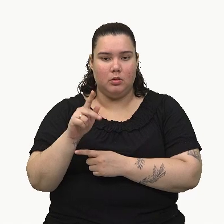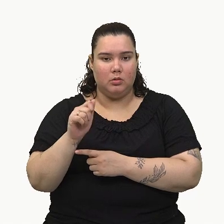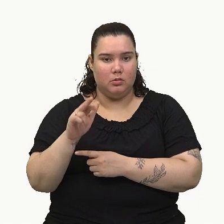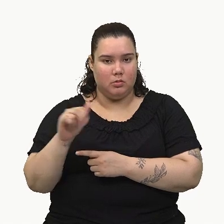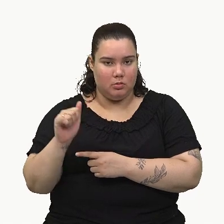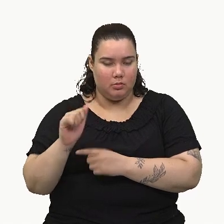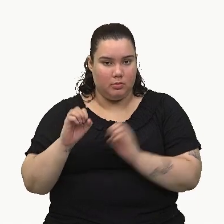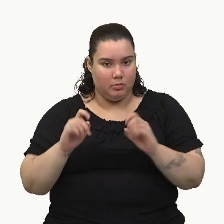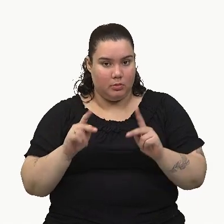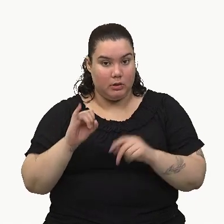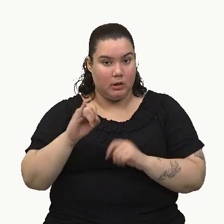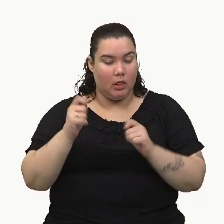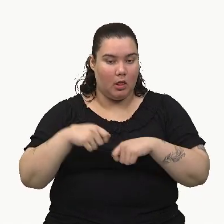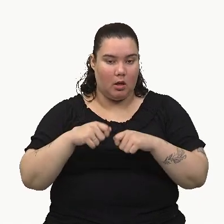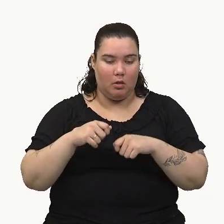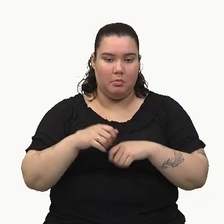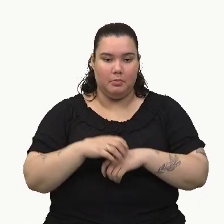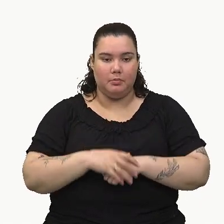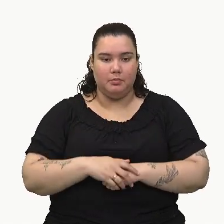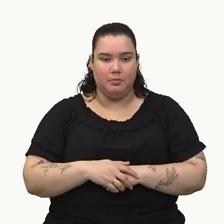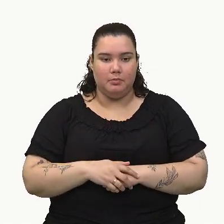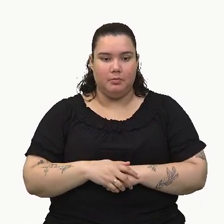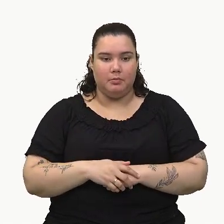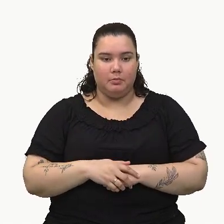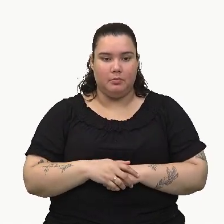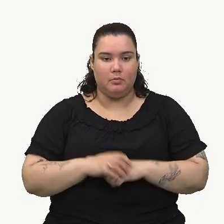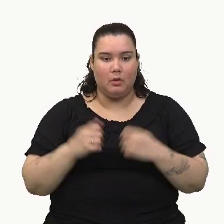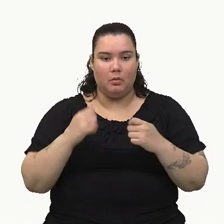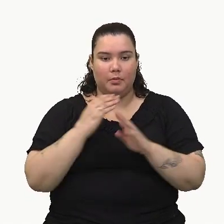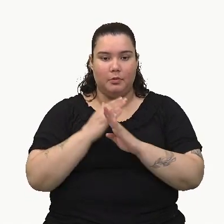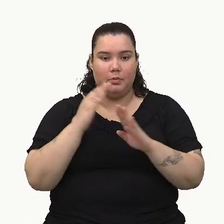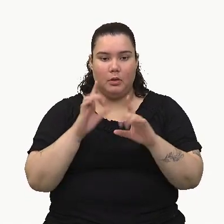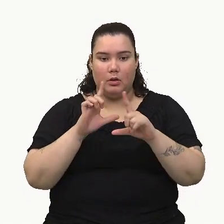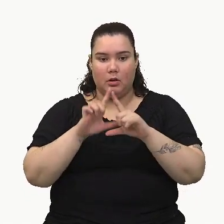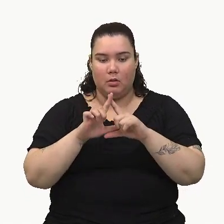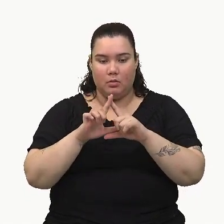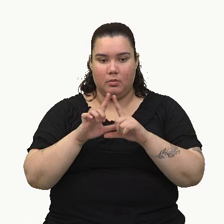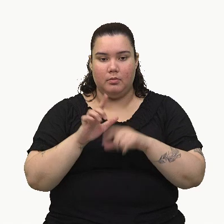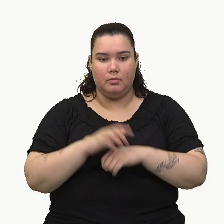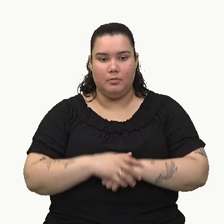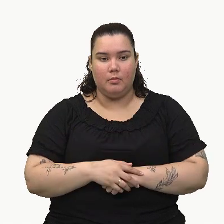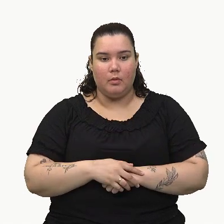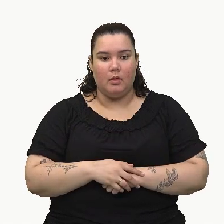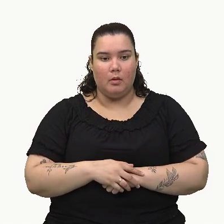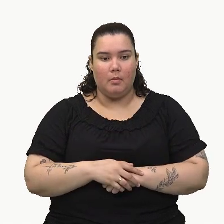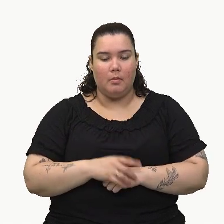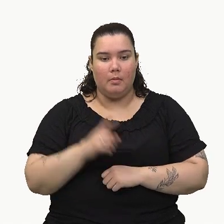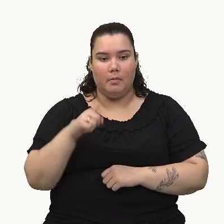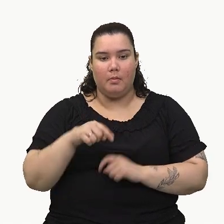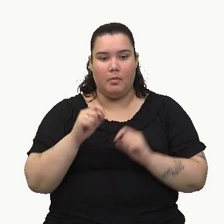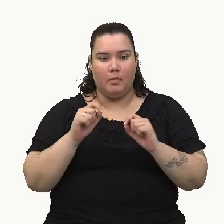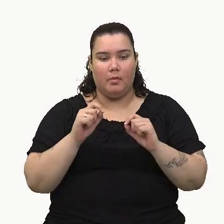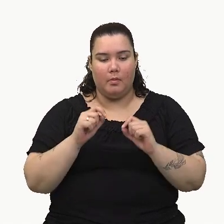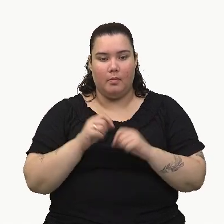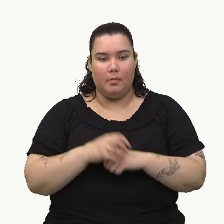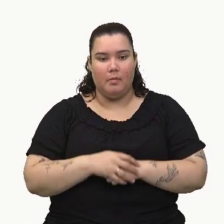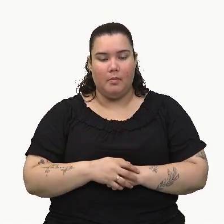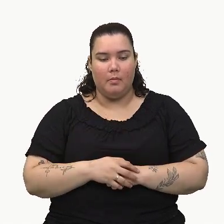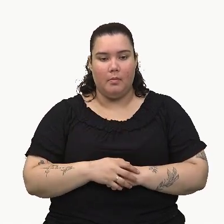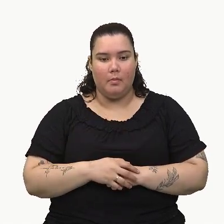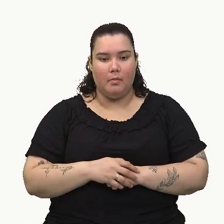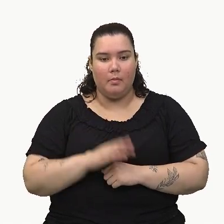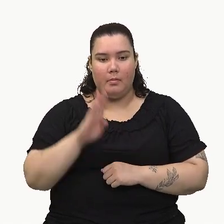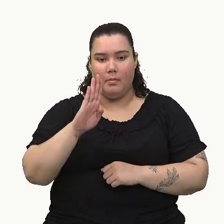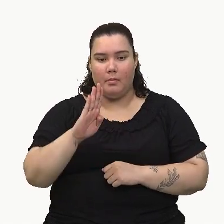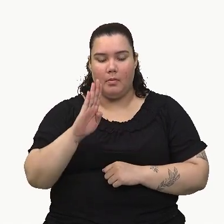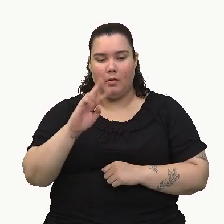logicamente, tá? Vamos lá, então. Primeiro, vamos encontrar delta. Quem é delta? A fórmula para encontrá-lo é b